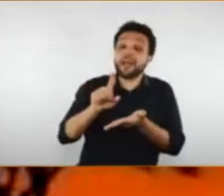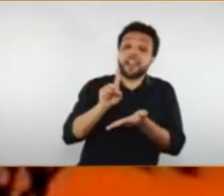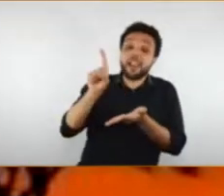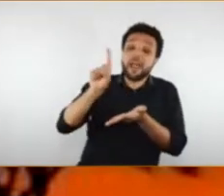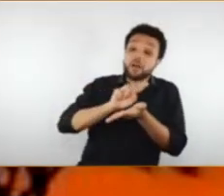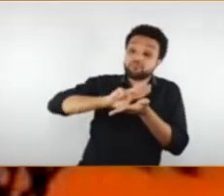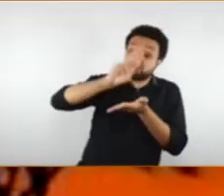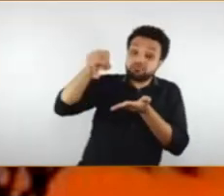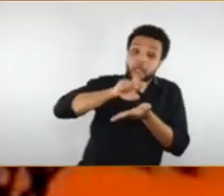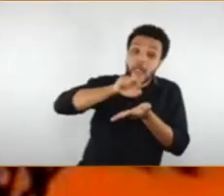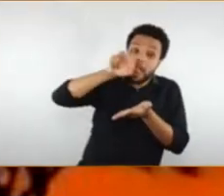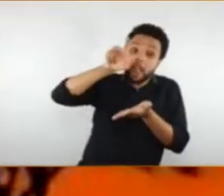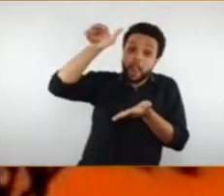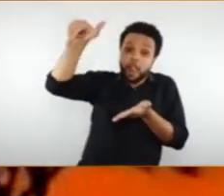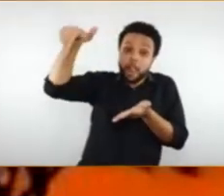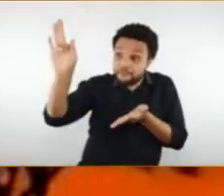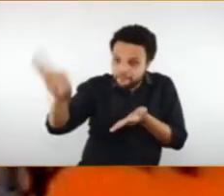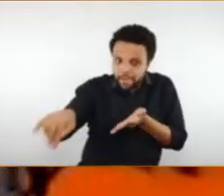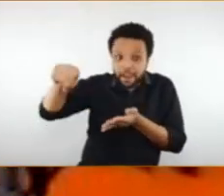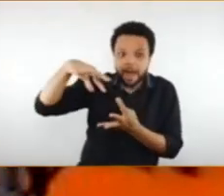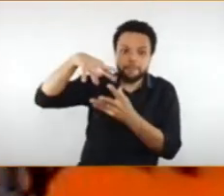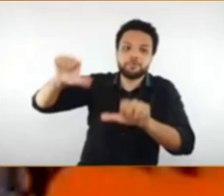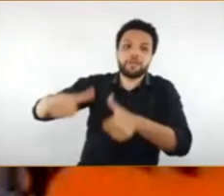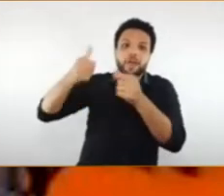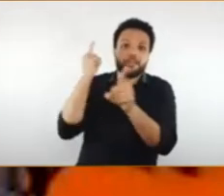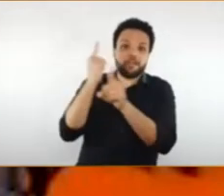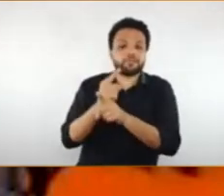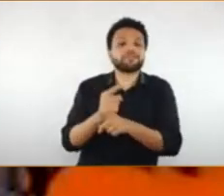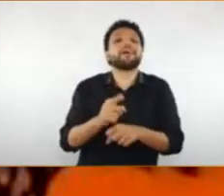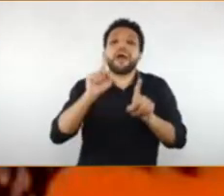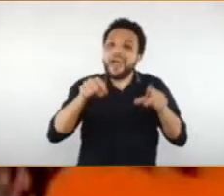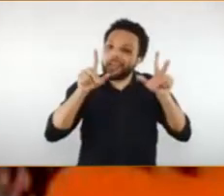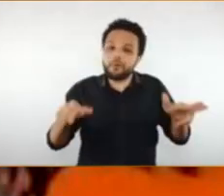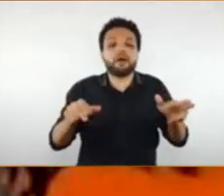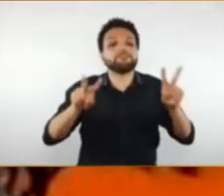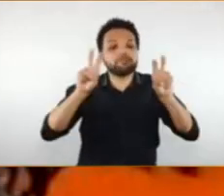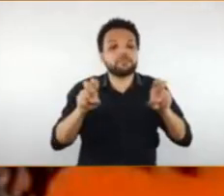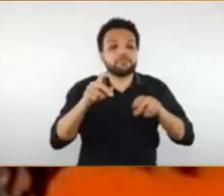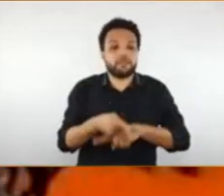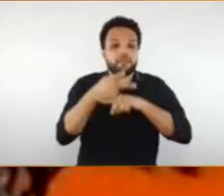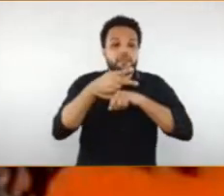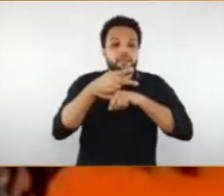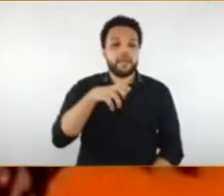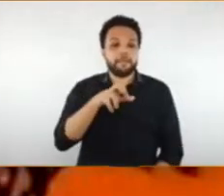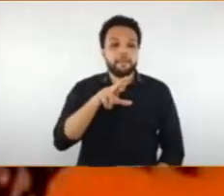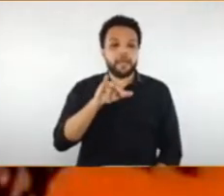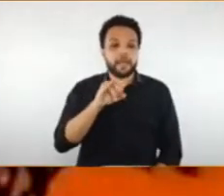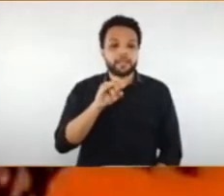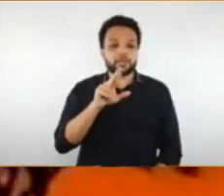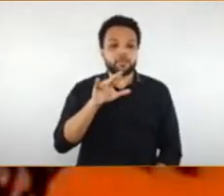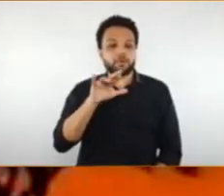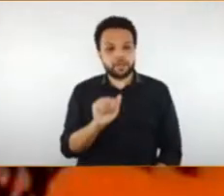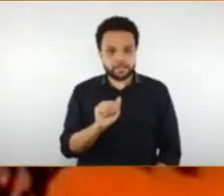também. Então, a gente respira, nós do mundo ocidental, a gente respira o